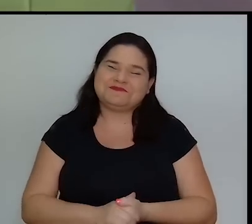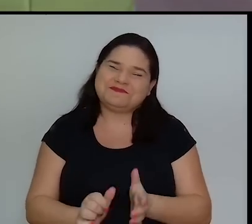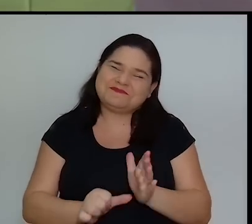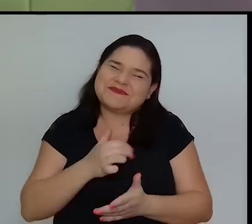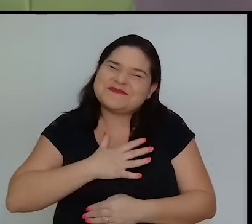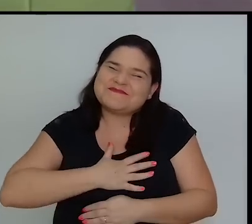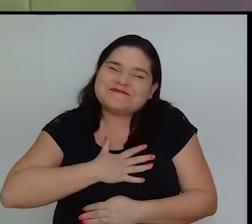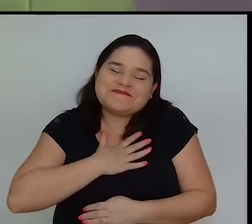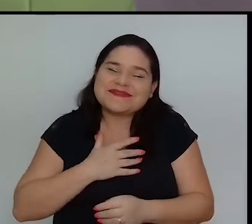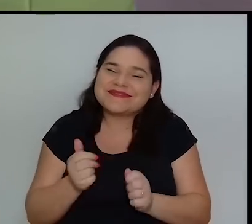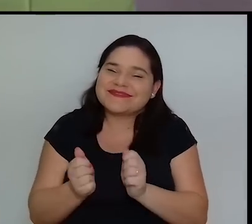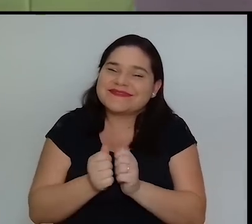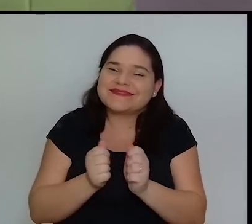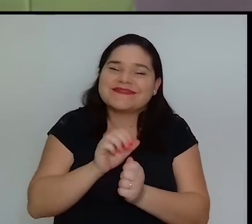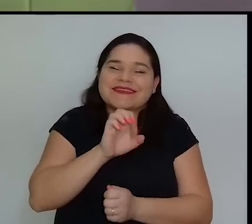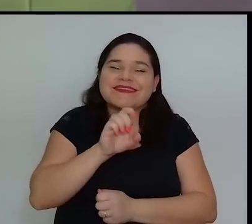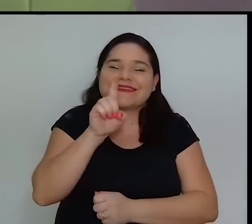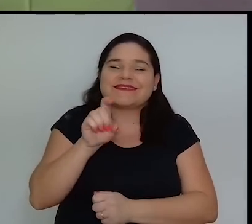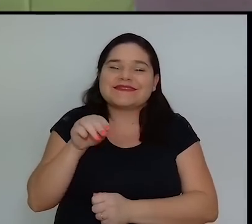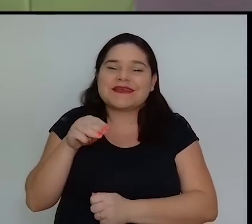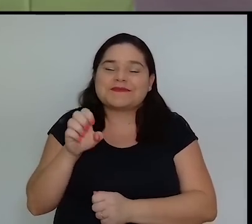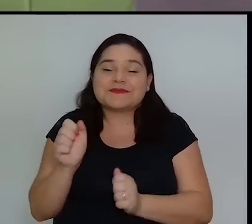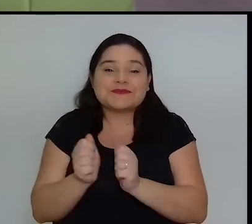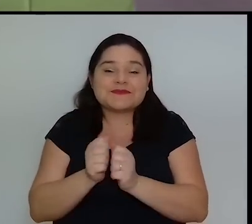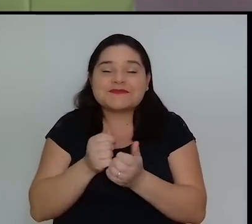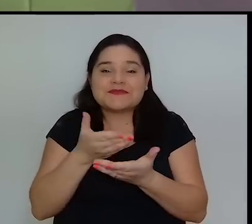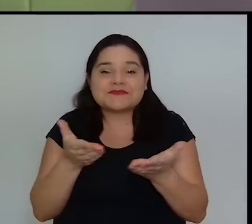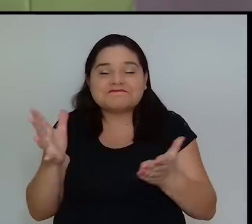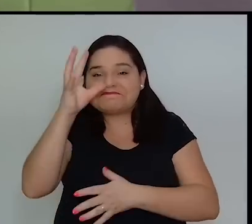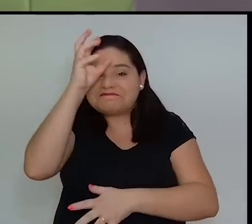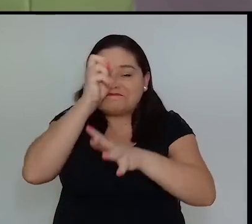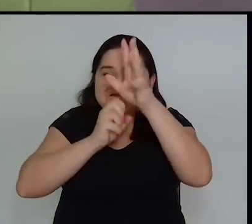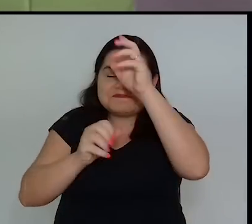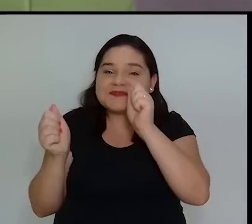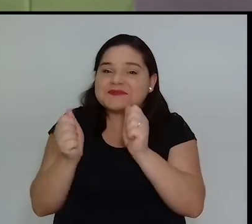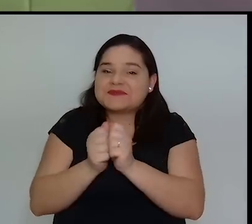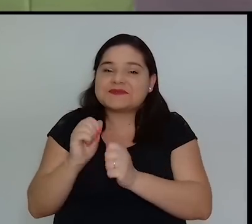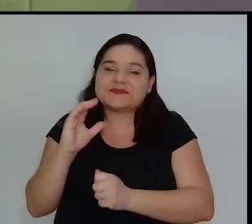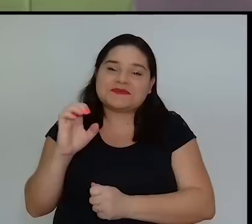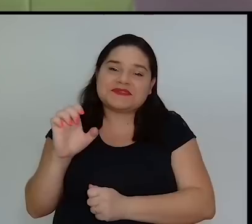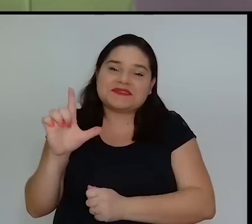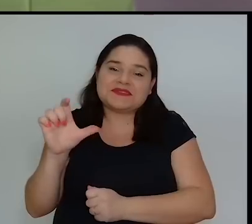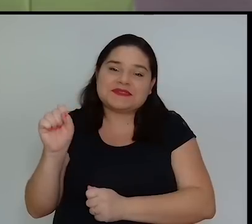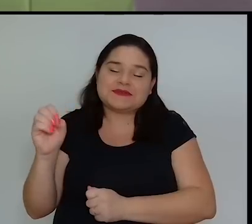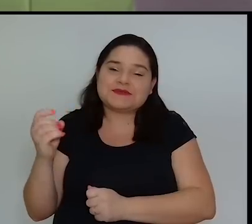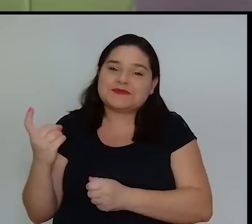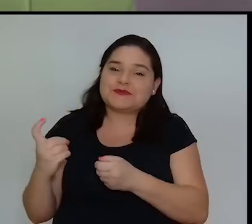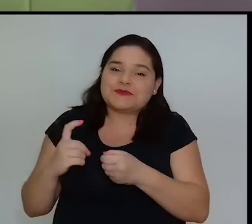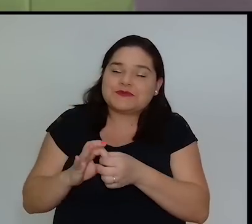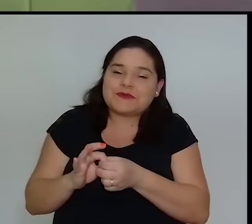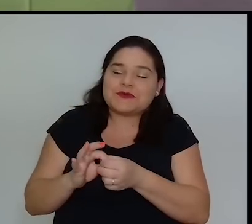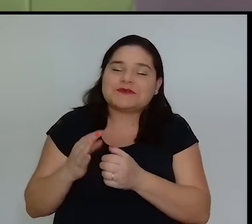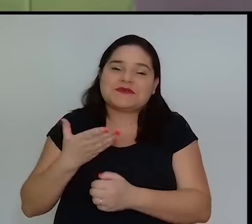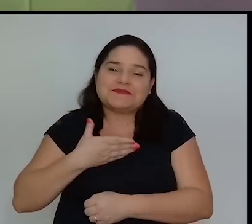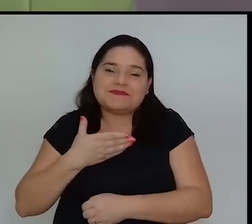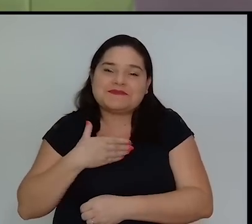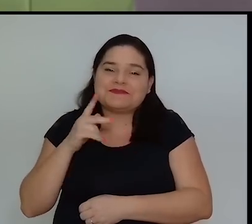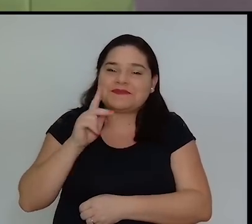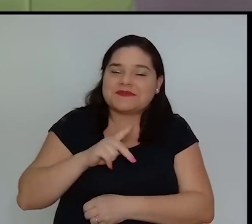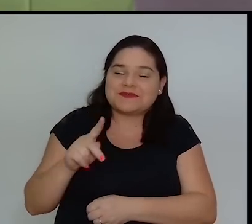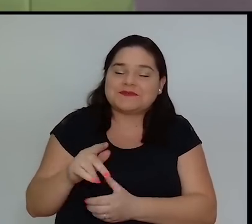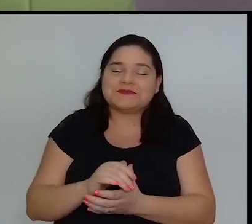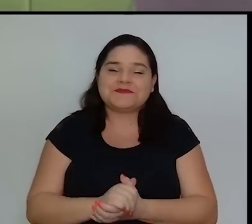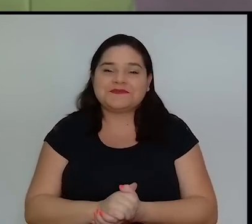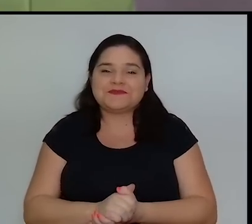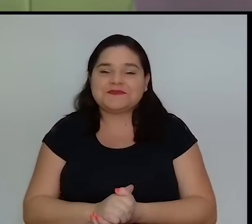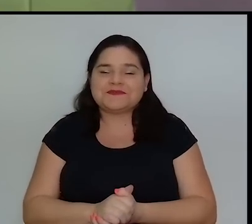aqui na exame contigo Rodrigo tá aprendendo aqui com céus meu sócio amigo professor é